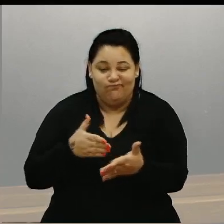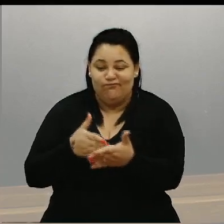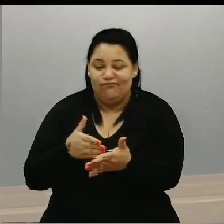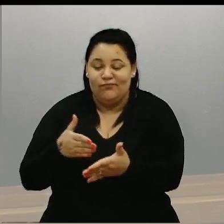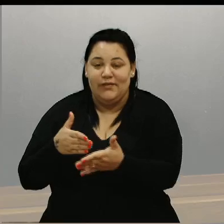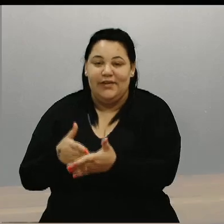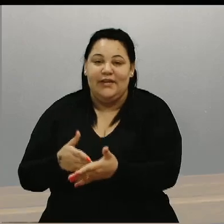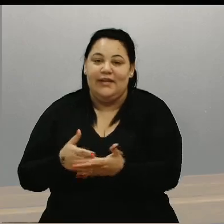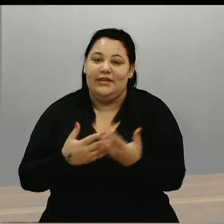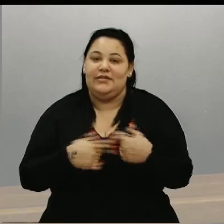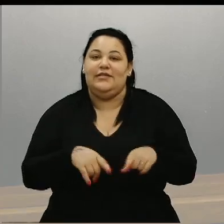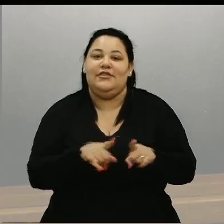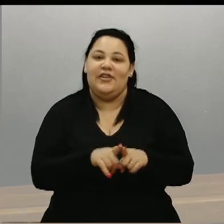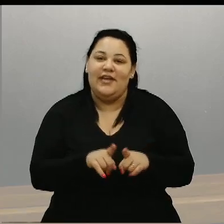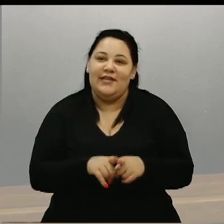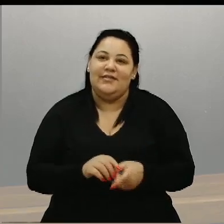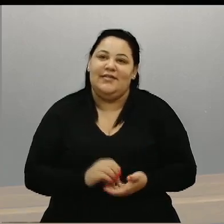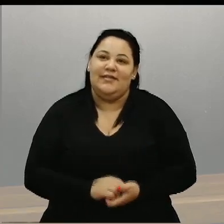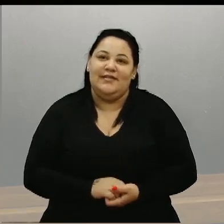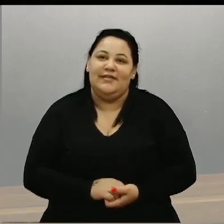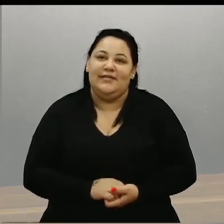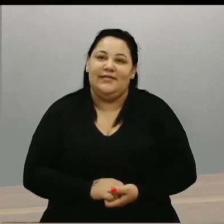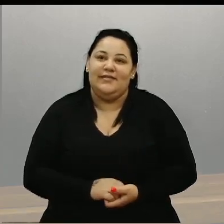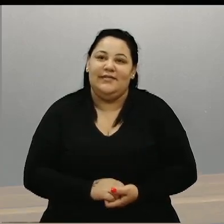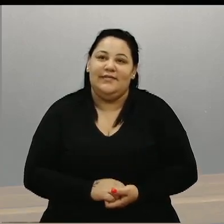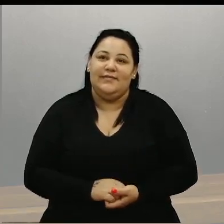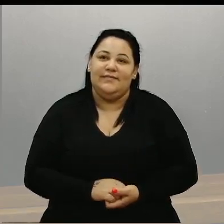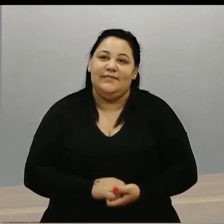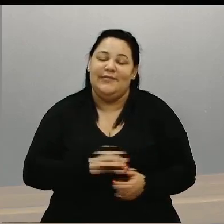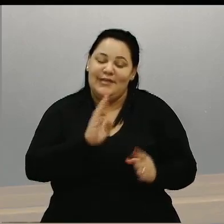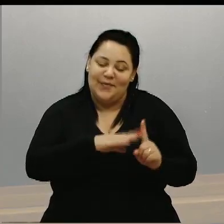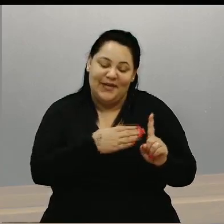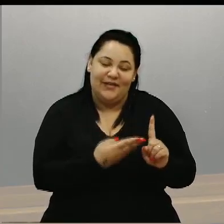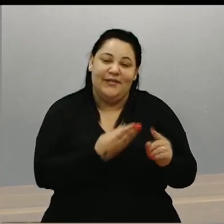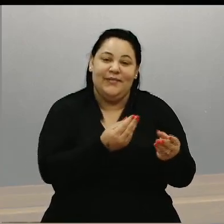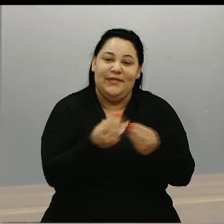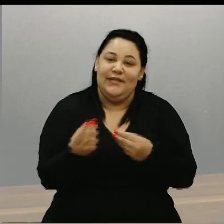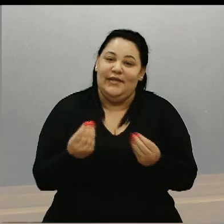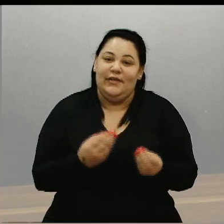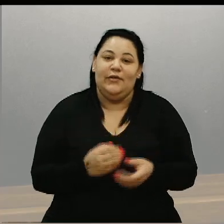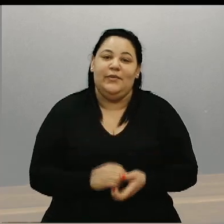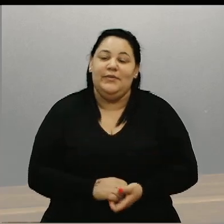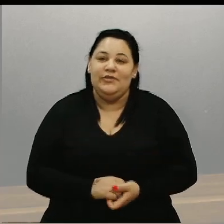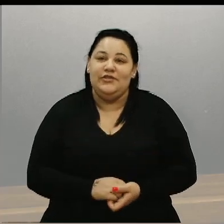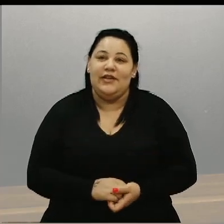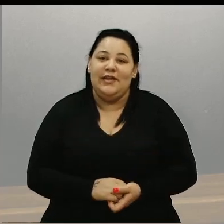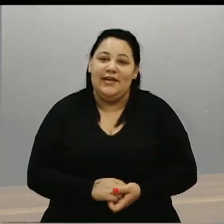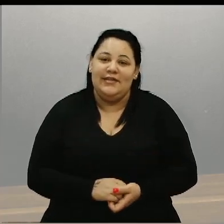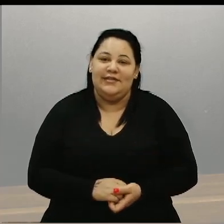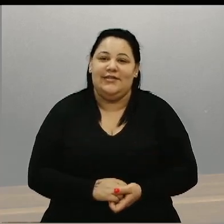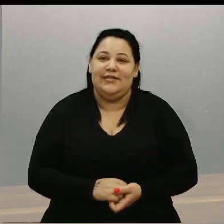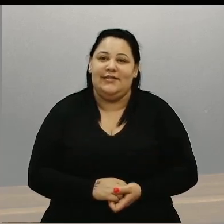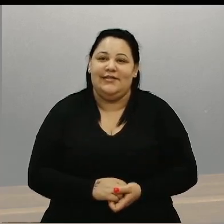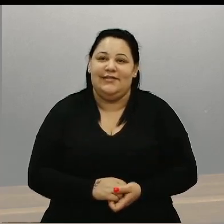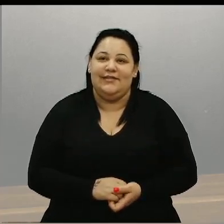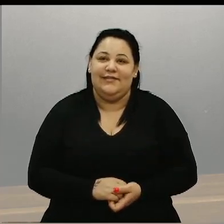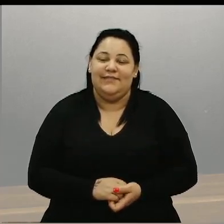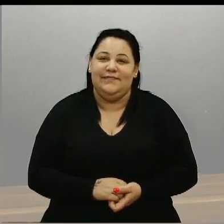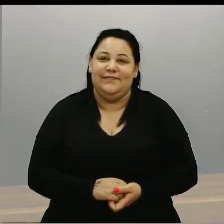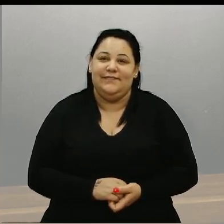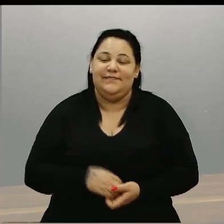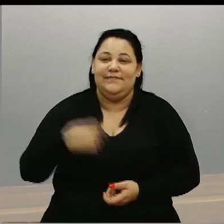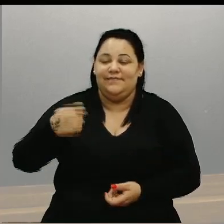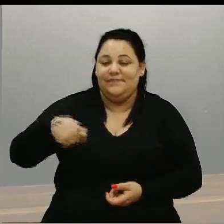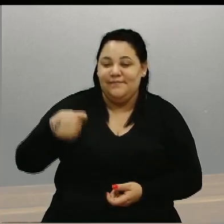própria dificuldade que a gente tem fazer tantas homenagens para tantas entidades e tanta gente merecida na nossa cidade